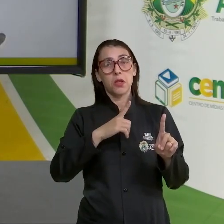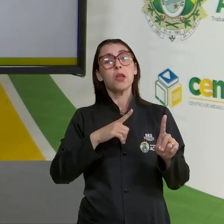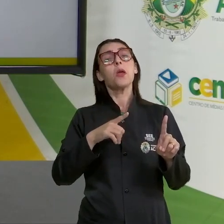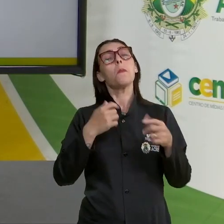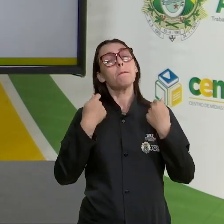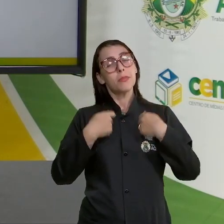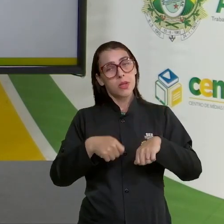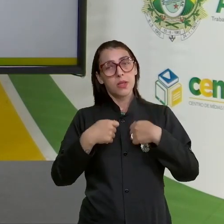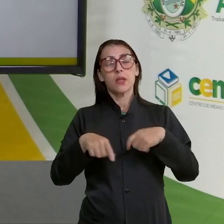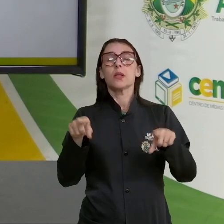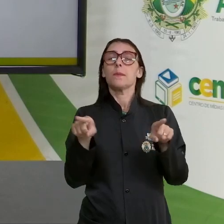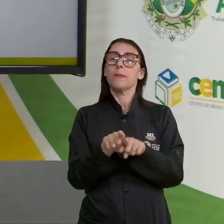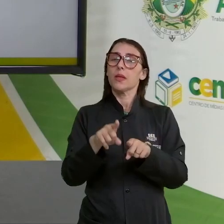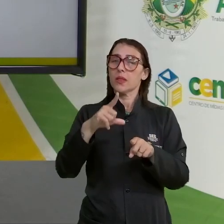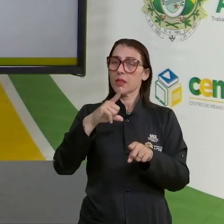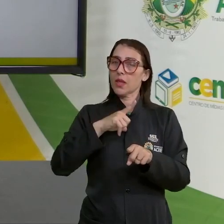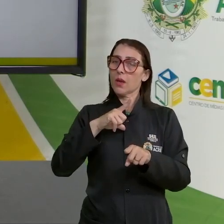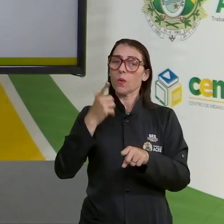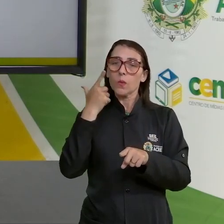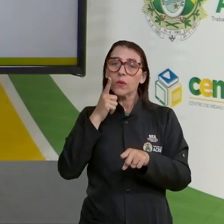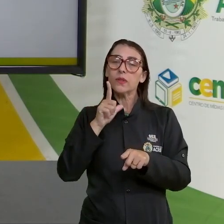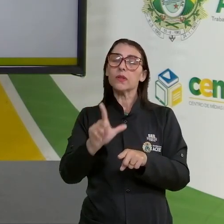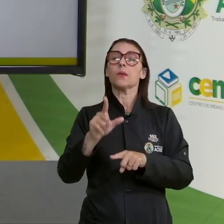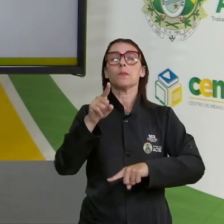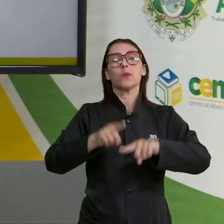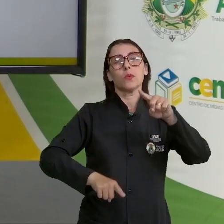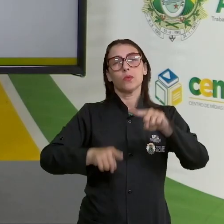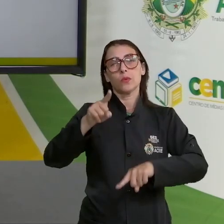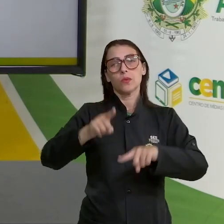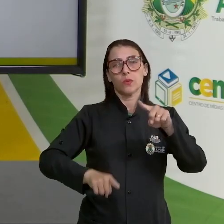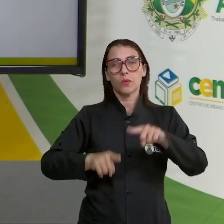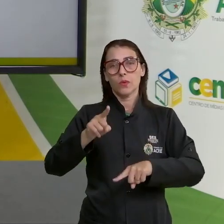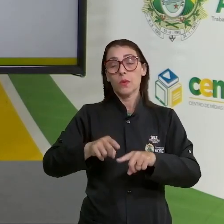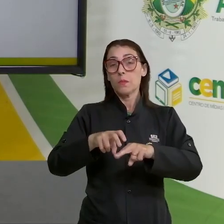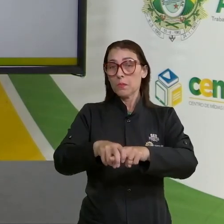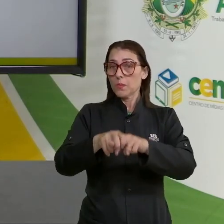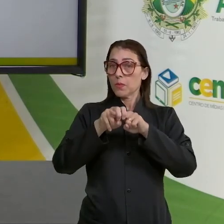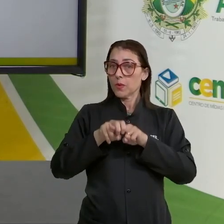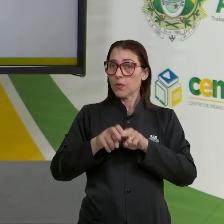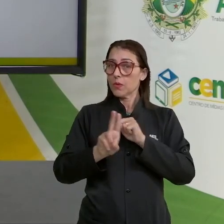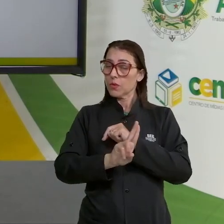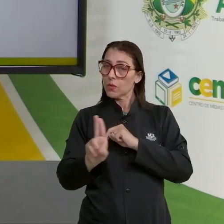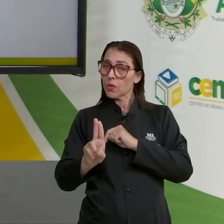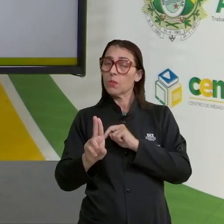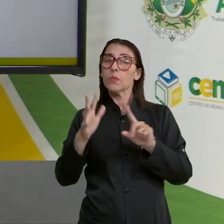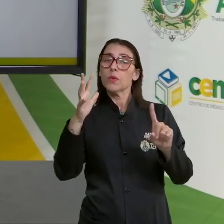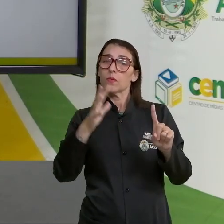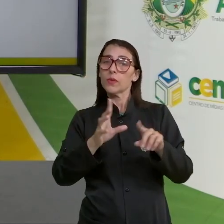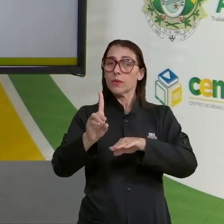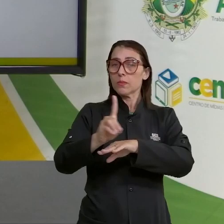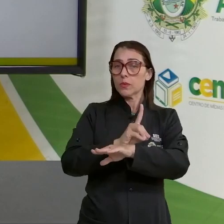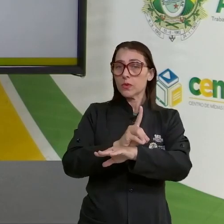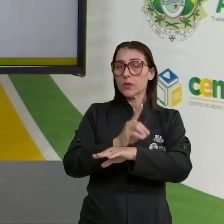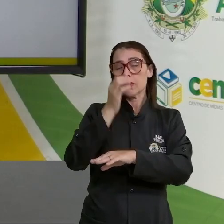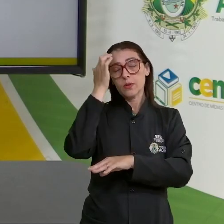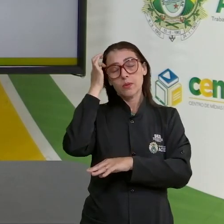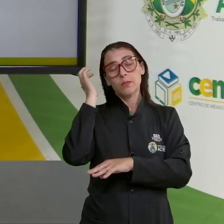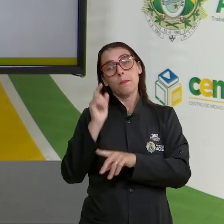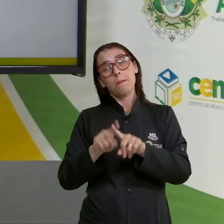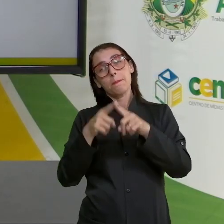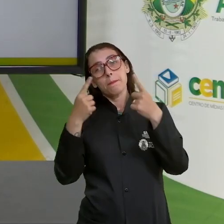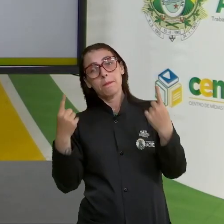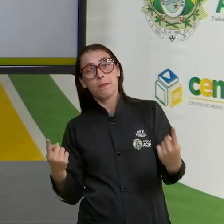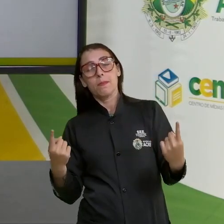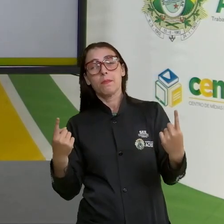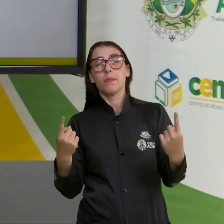eu preciso também adquirir determinado produto. Por isso o nome, influenciadores digitais. Mas muitas